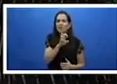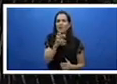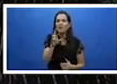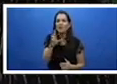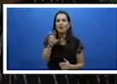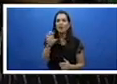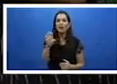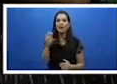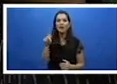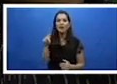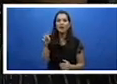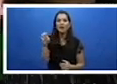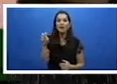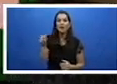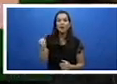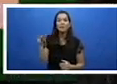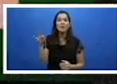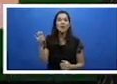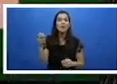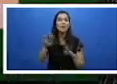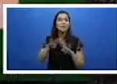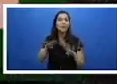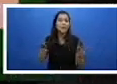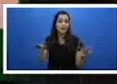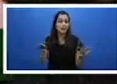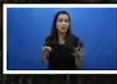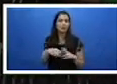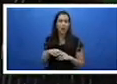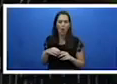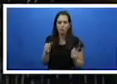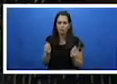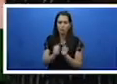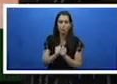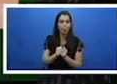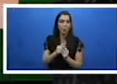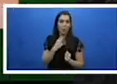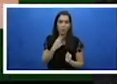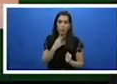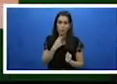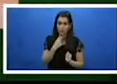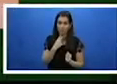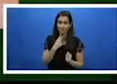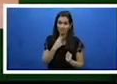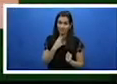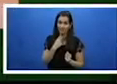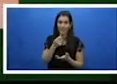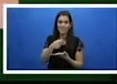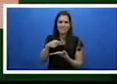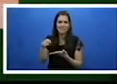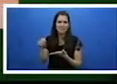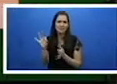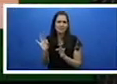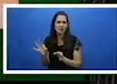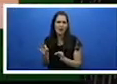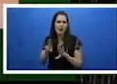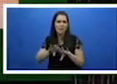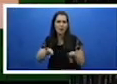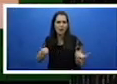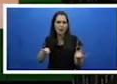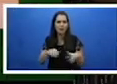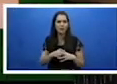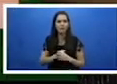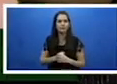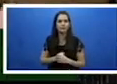tá? A gente vê muitas crianças, os alunos escrevendo de repente junto. É separado.